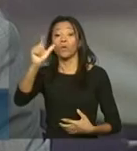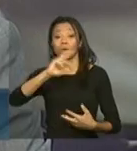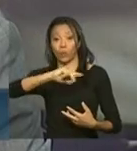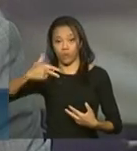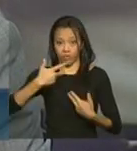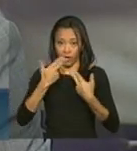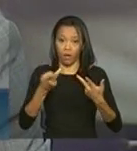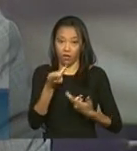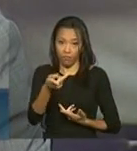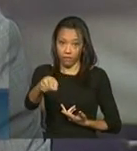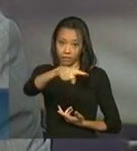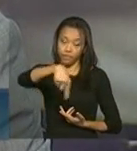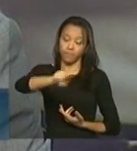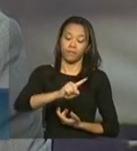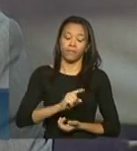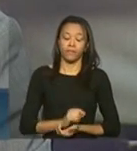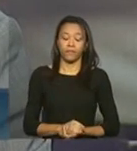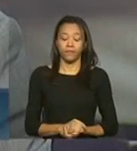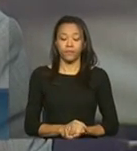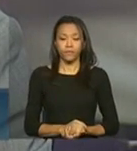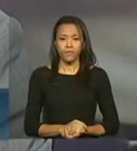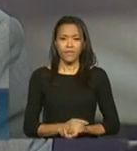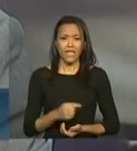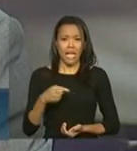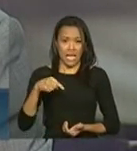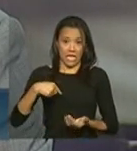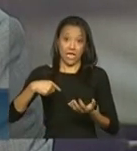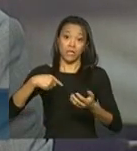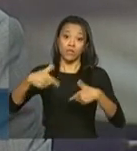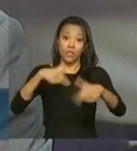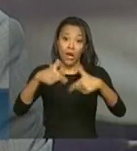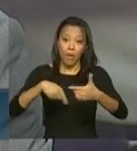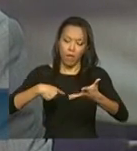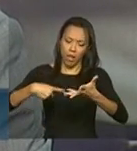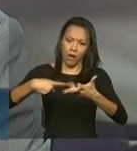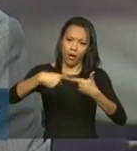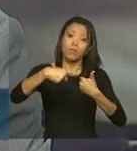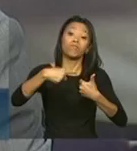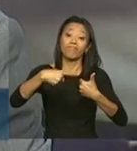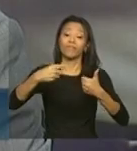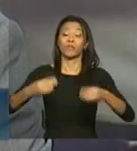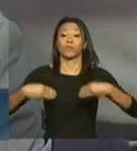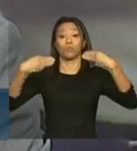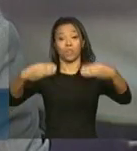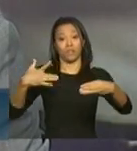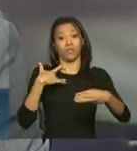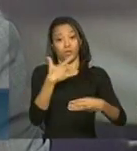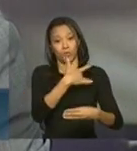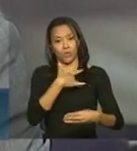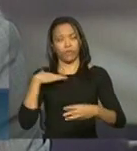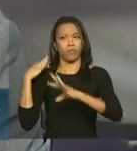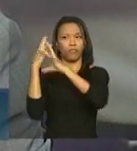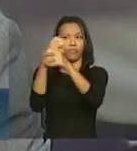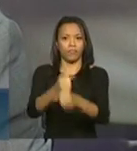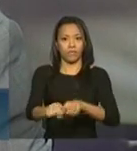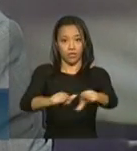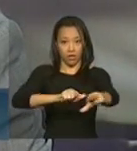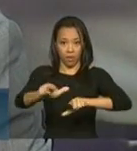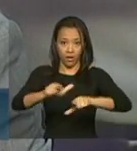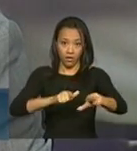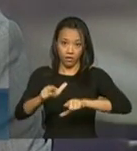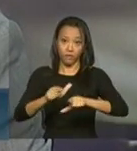para que essas ações que o SUS vem desenvolvendo ao longo desses últimos anos, eles vêm, de